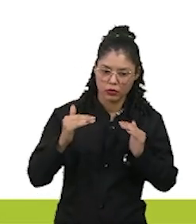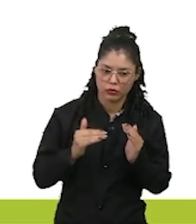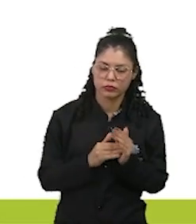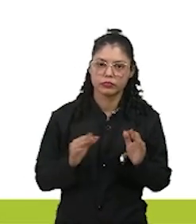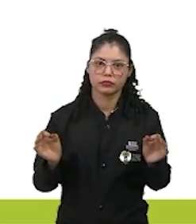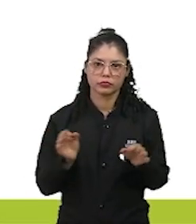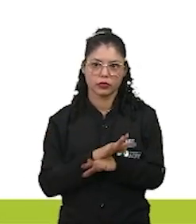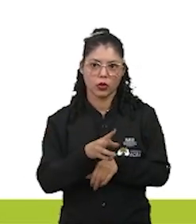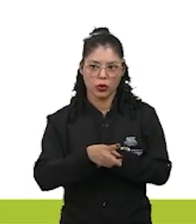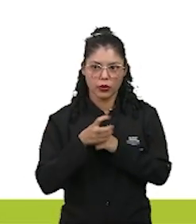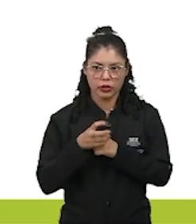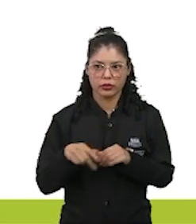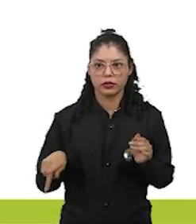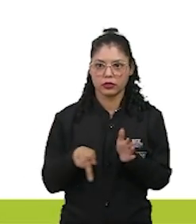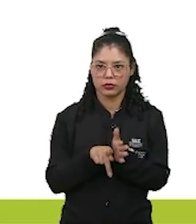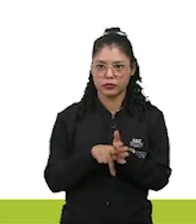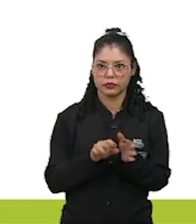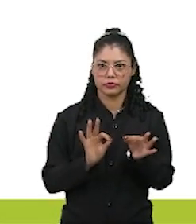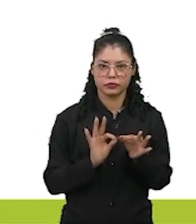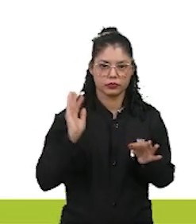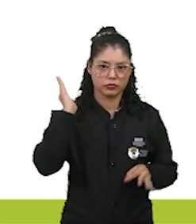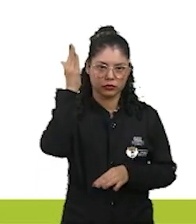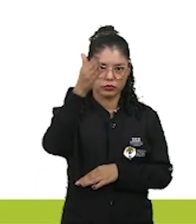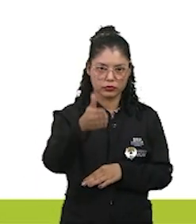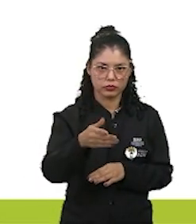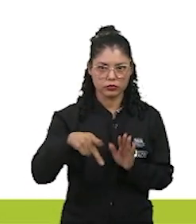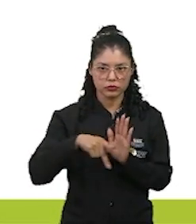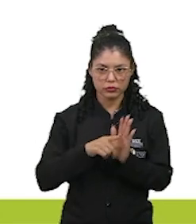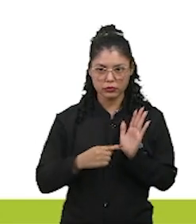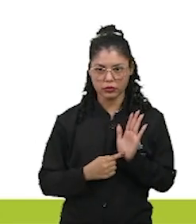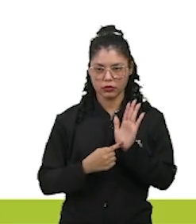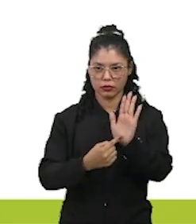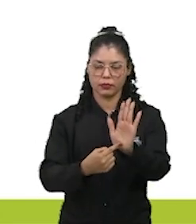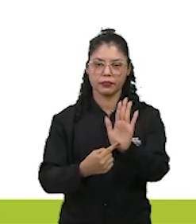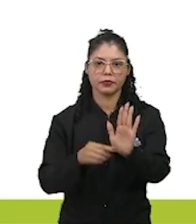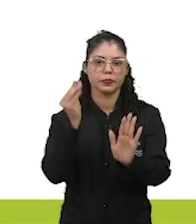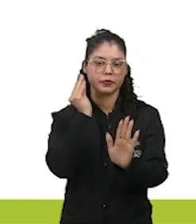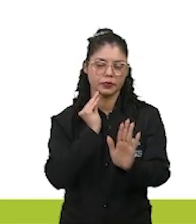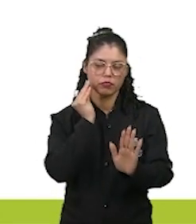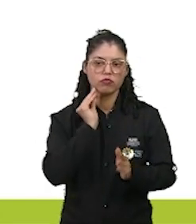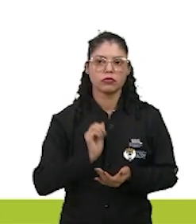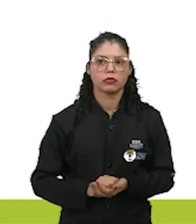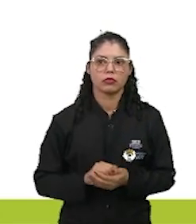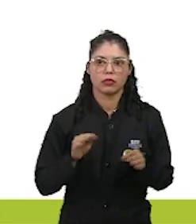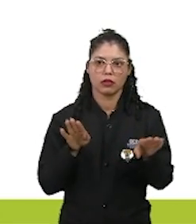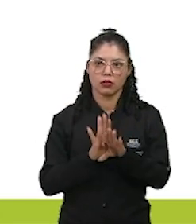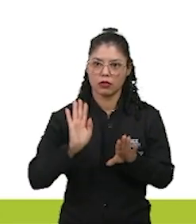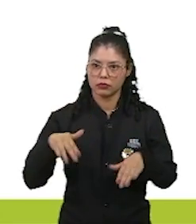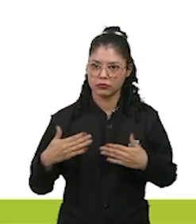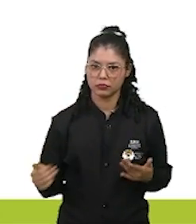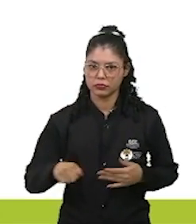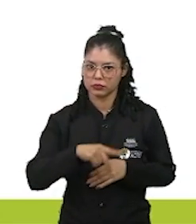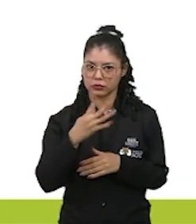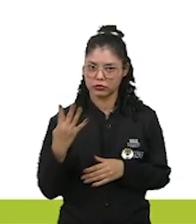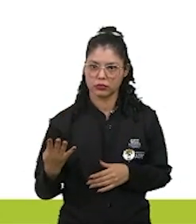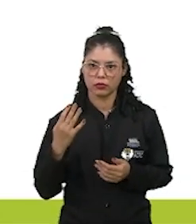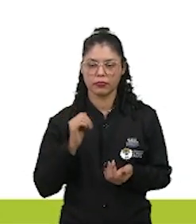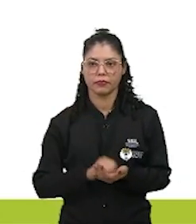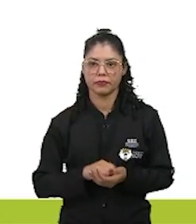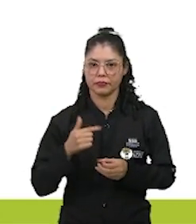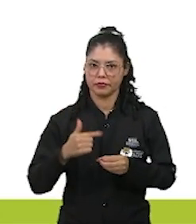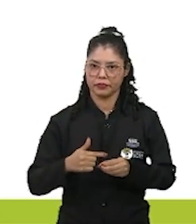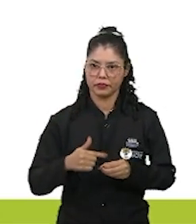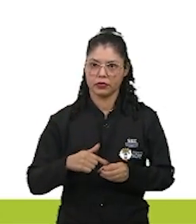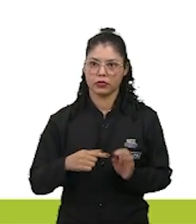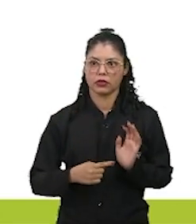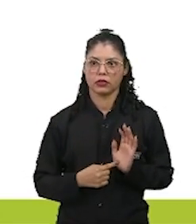também é tangente, tá bom? Eu vou lembrar que isso aqui é a variação de ΔY sobre ΔX. Professor, o que o problema está pedindo